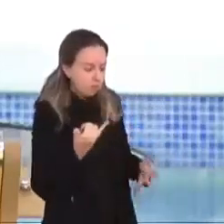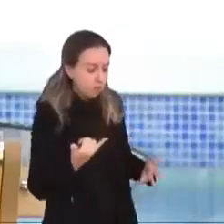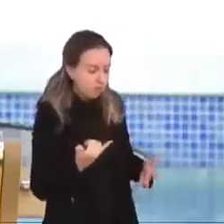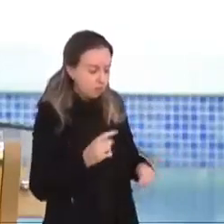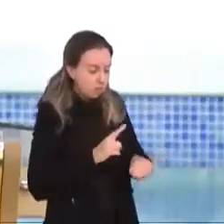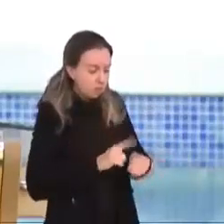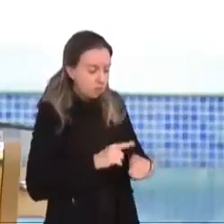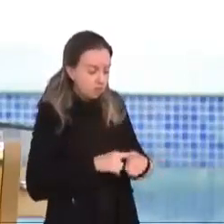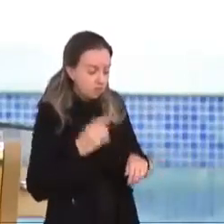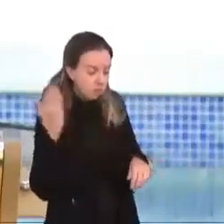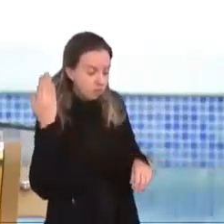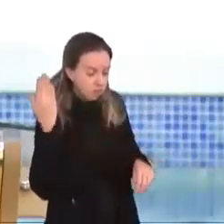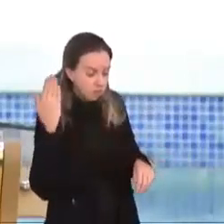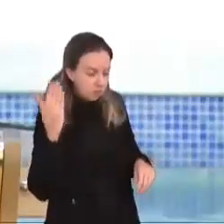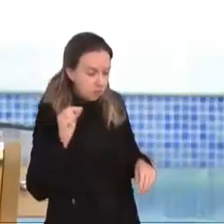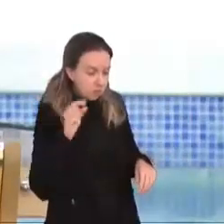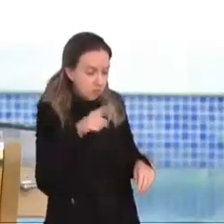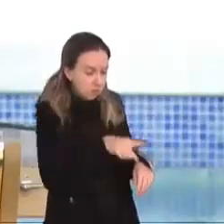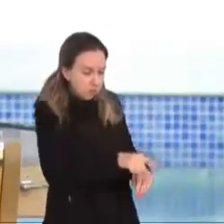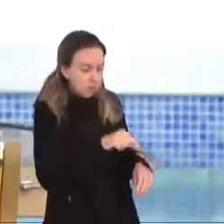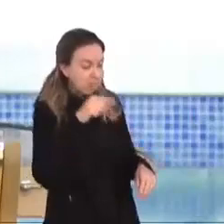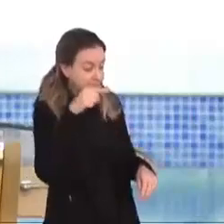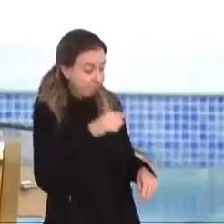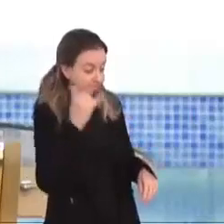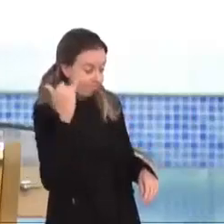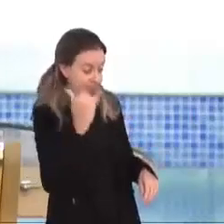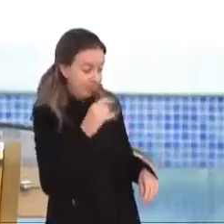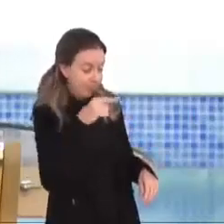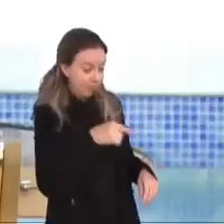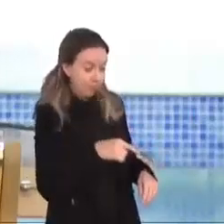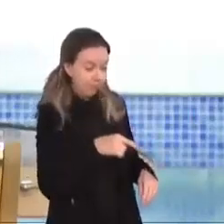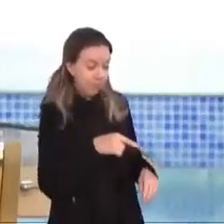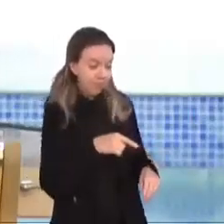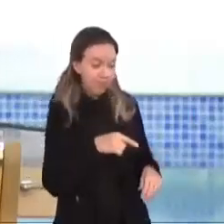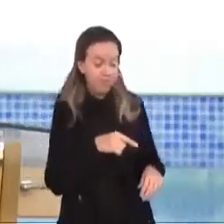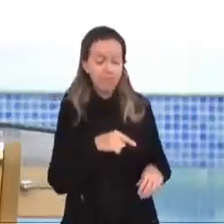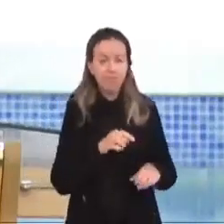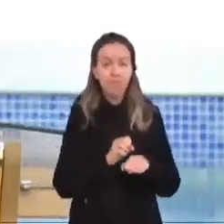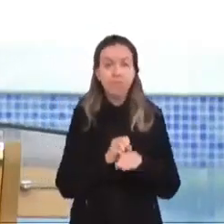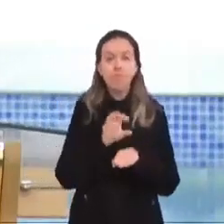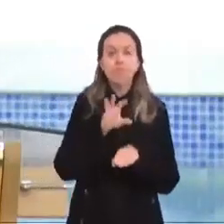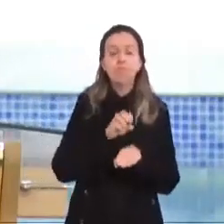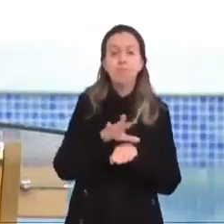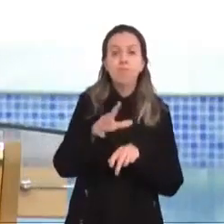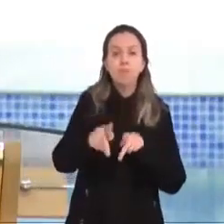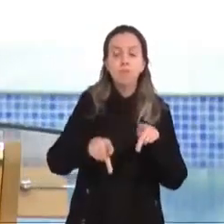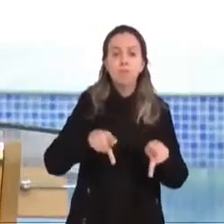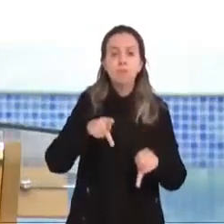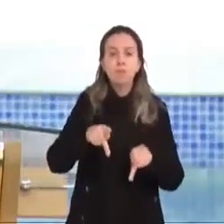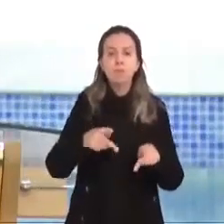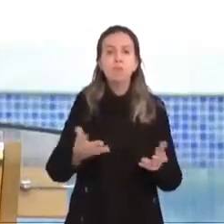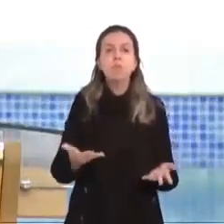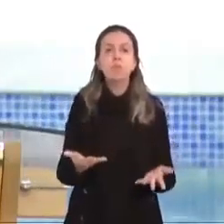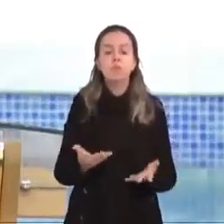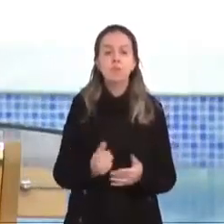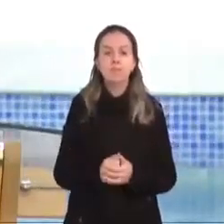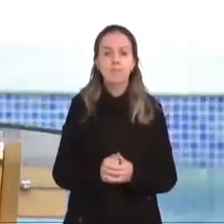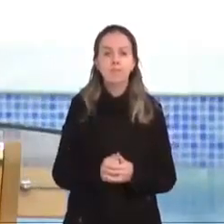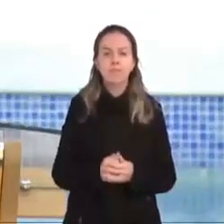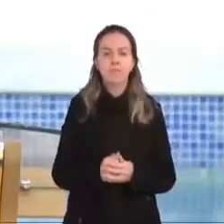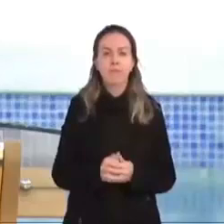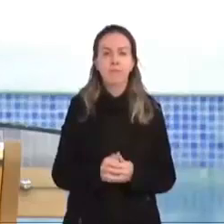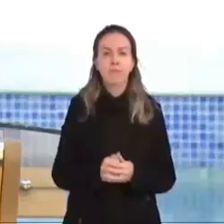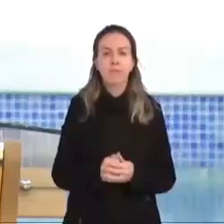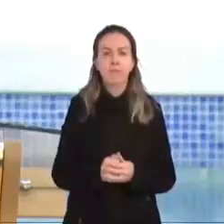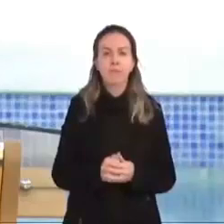tão famosas, tão ditas por todos nós, essas palavras, elas foram proferidas dentro do